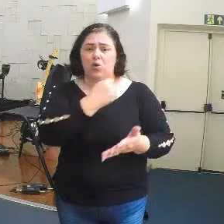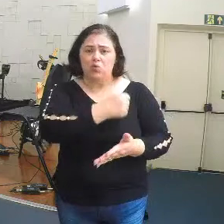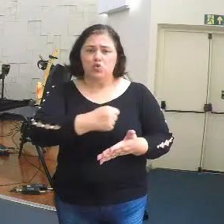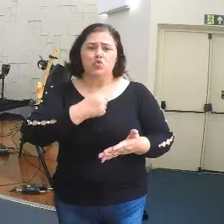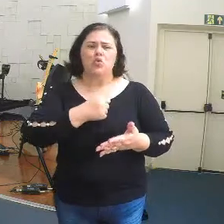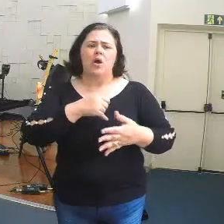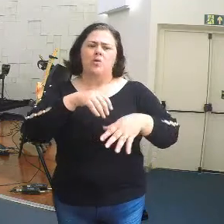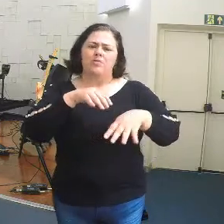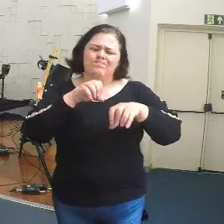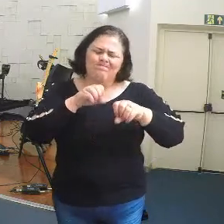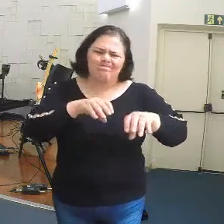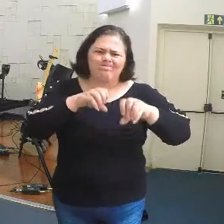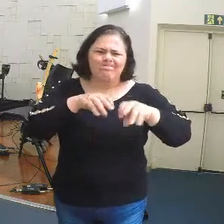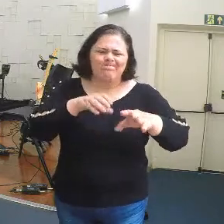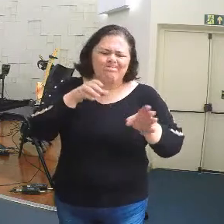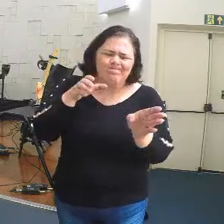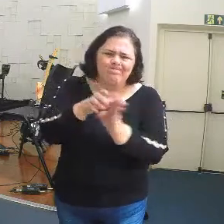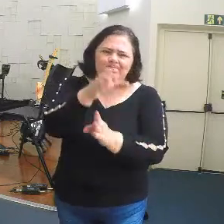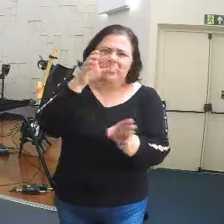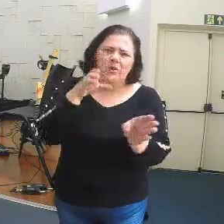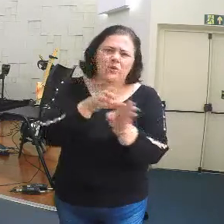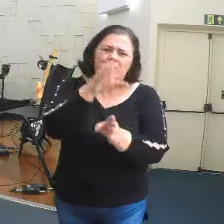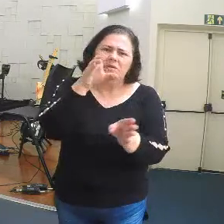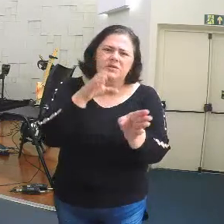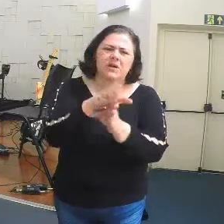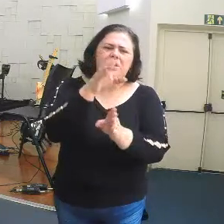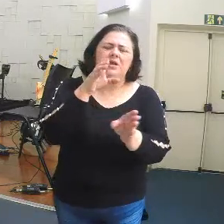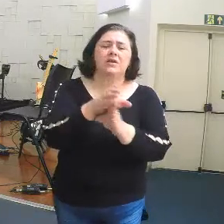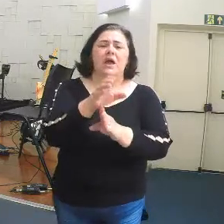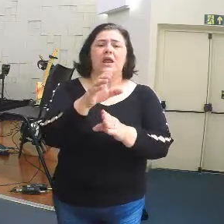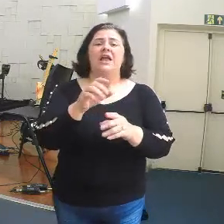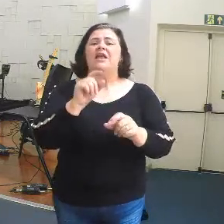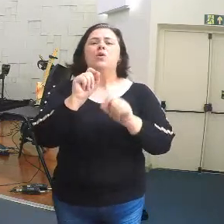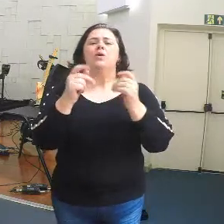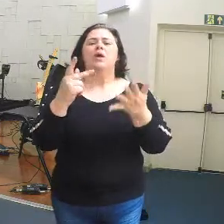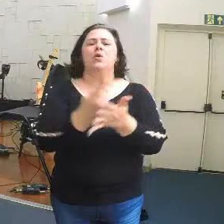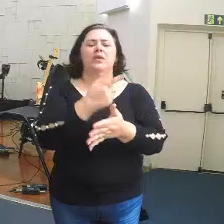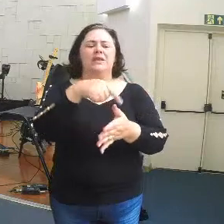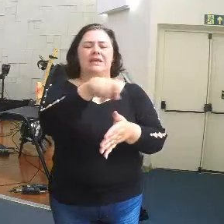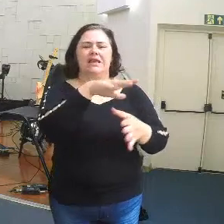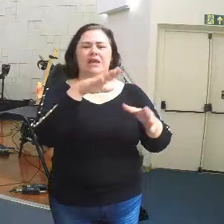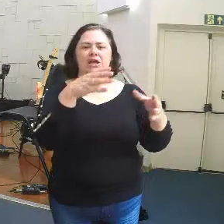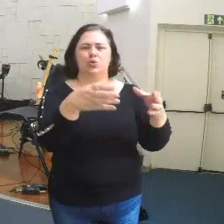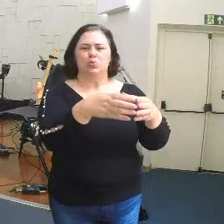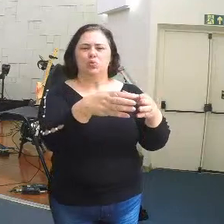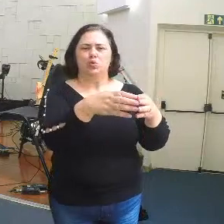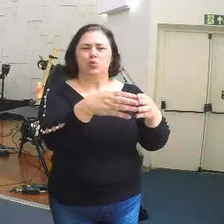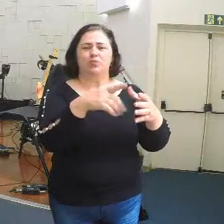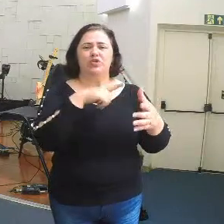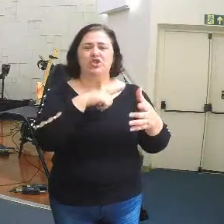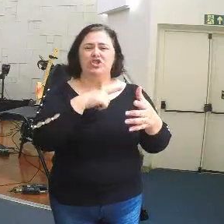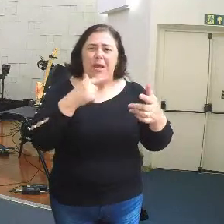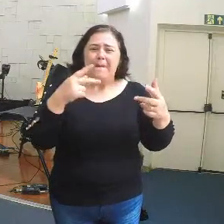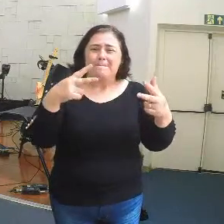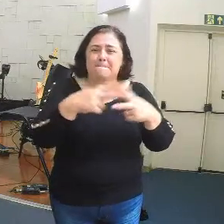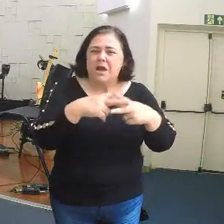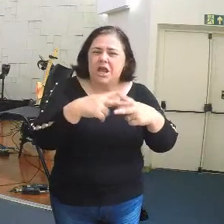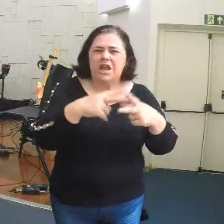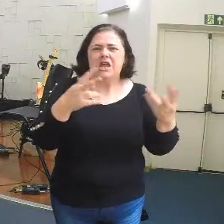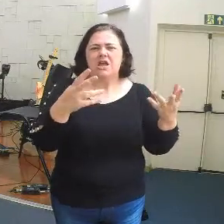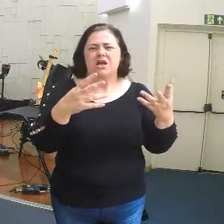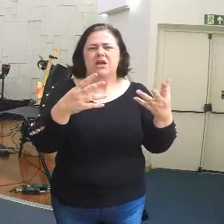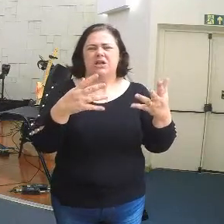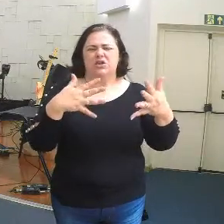divisão e instigando hostilidade entre aqueles irmãos. Por isso, nós vamos ver a ênfase que é dada